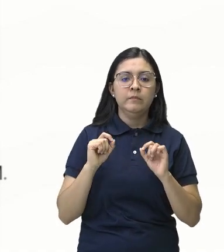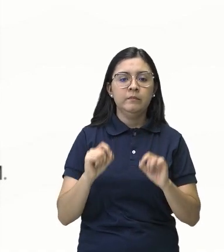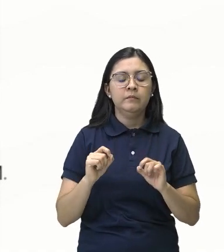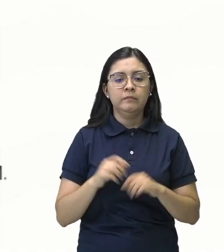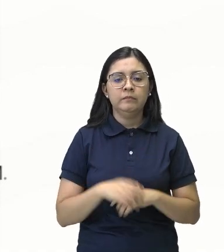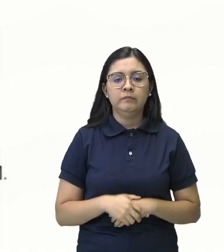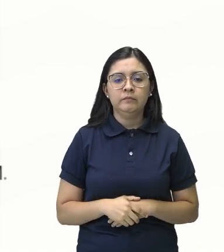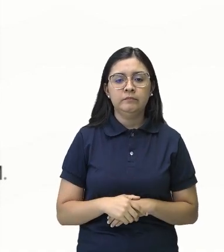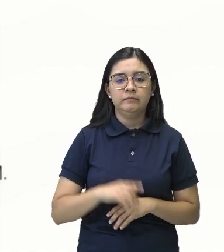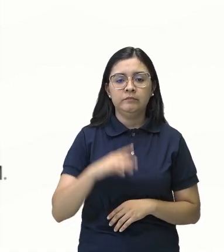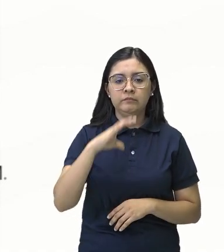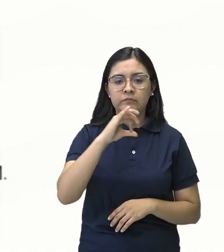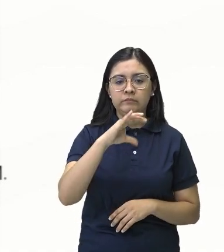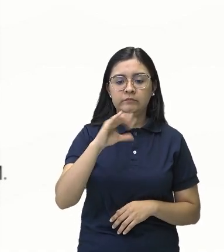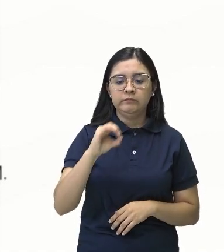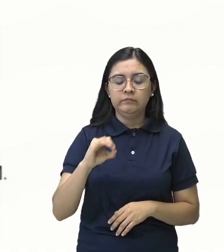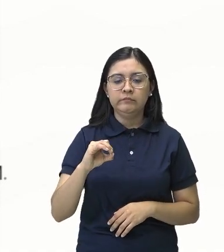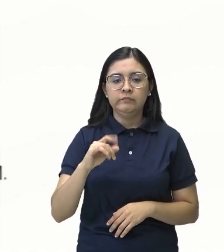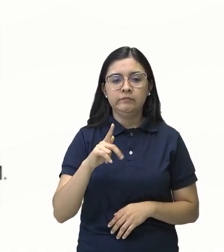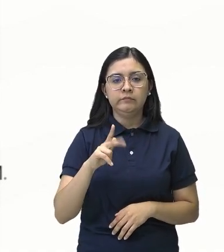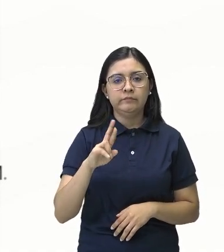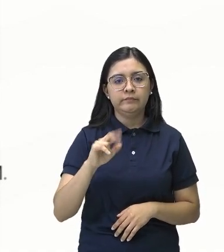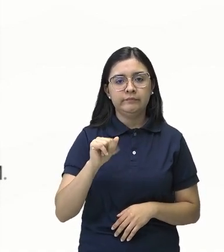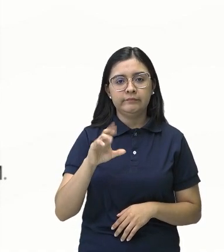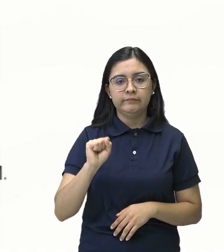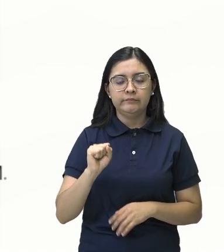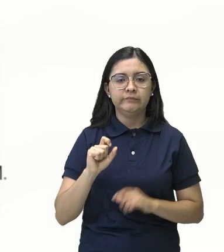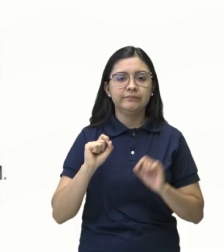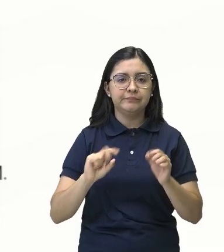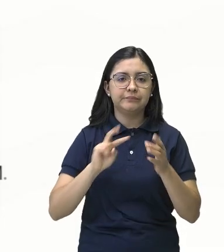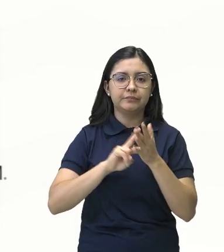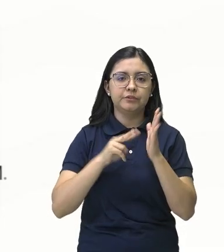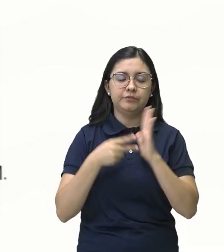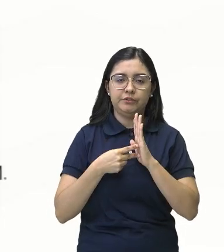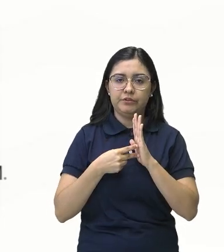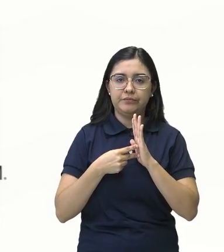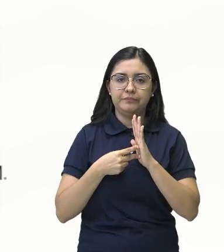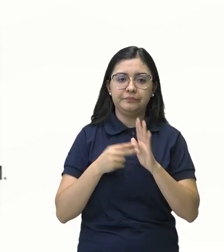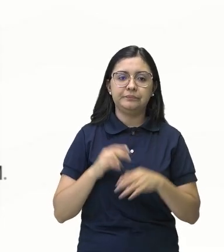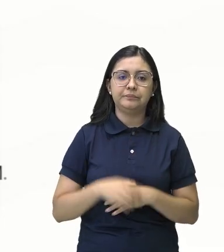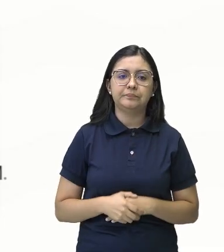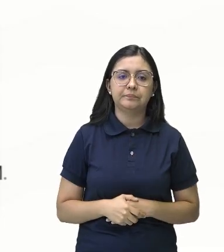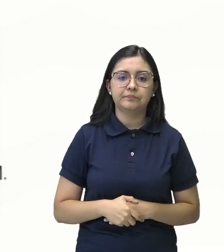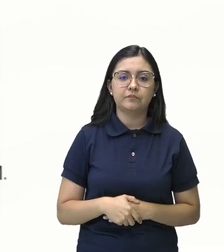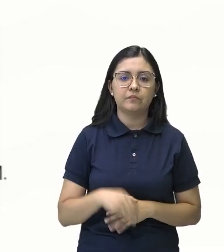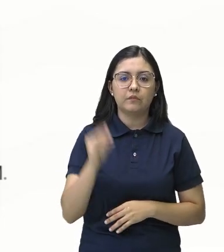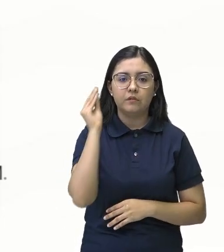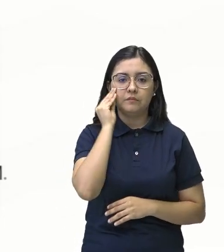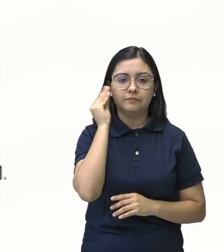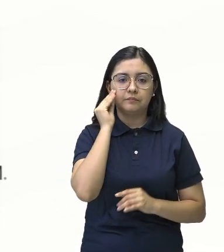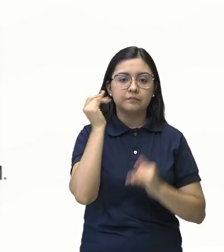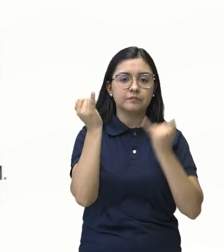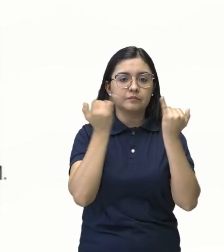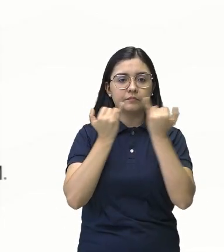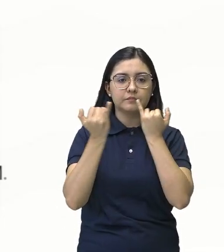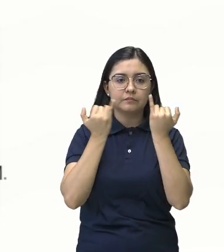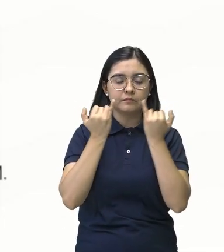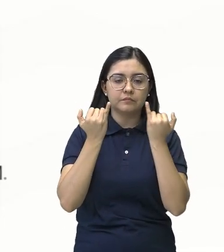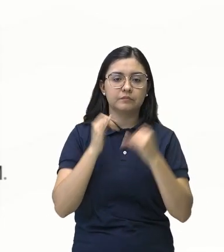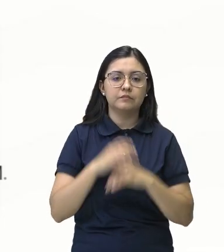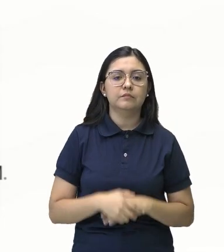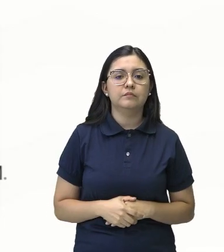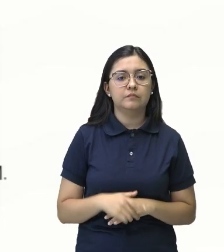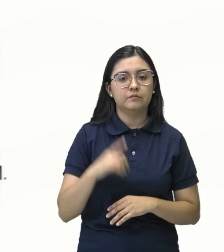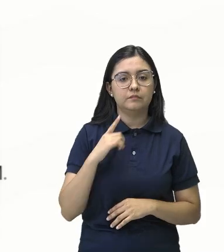é 90 graus. O que significa? olhando para a minha informaçãozinha que eu tenho bem aqui